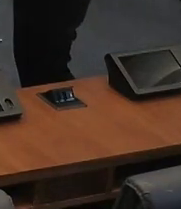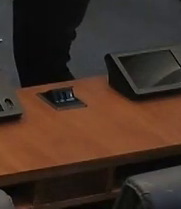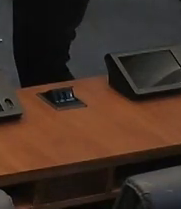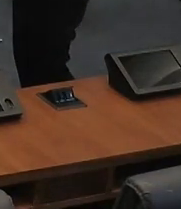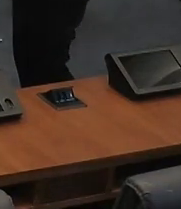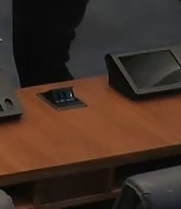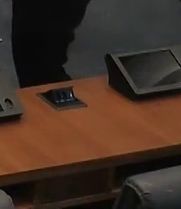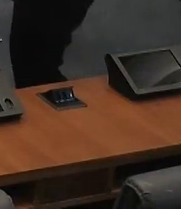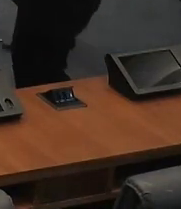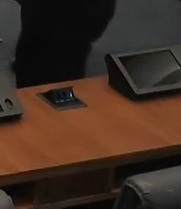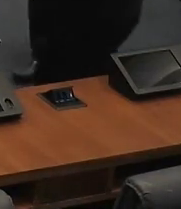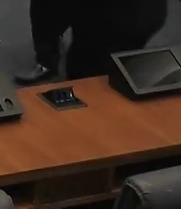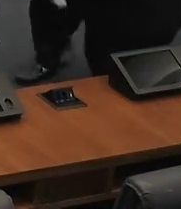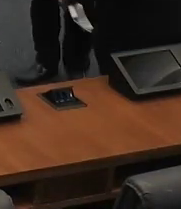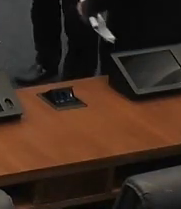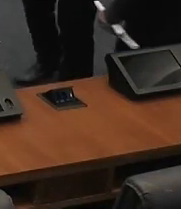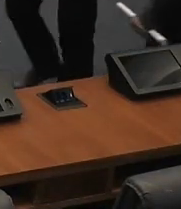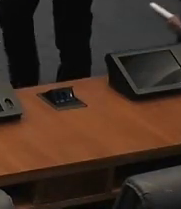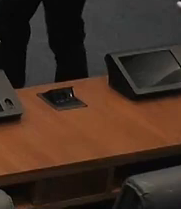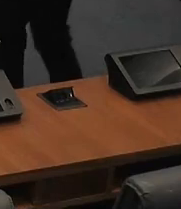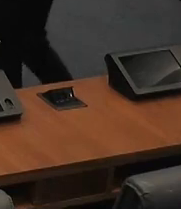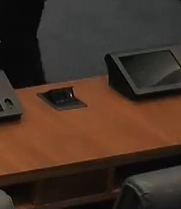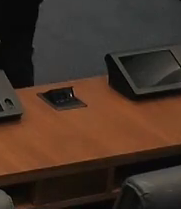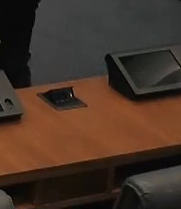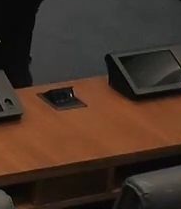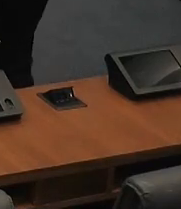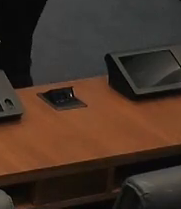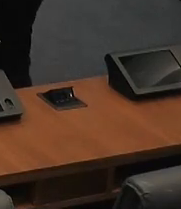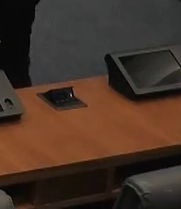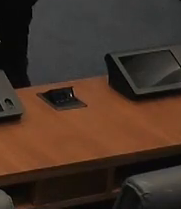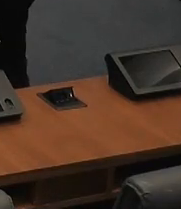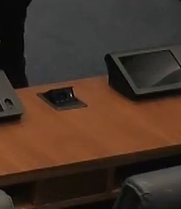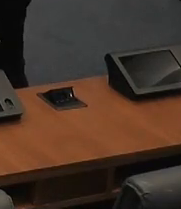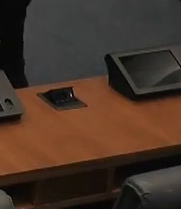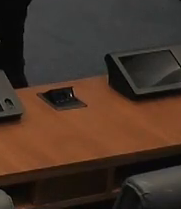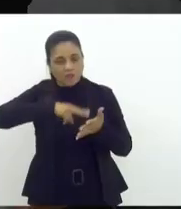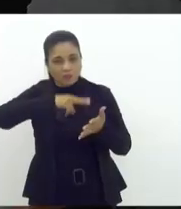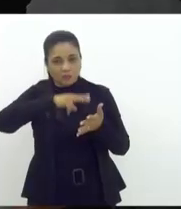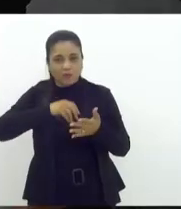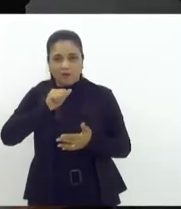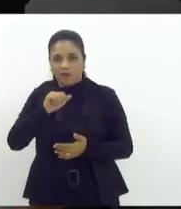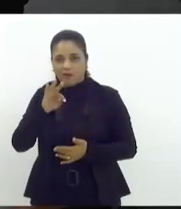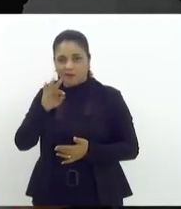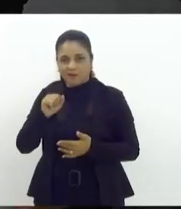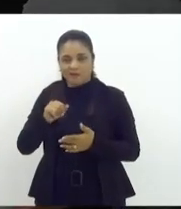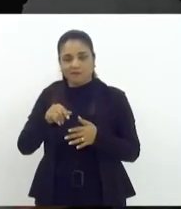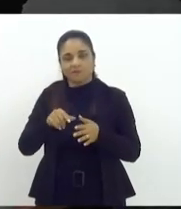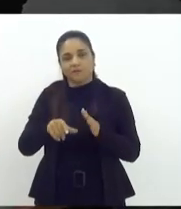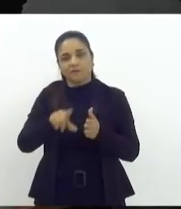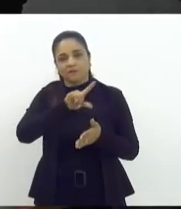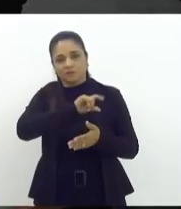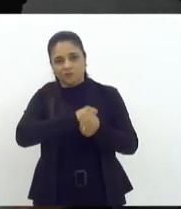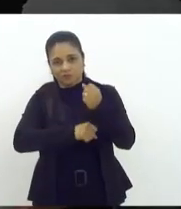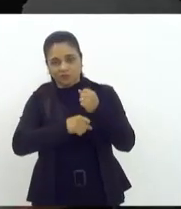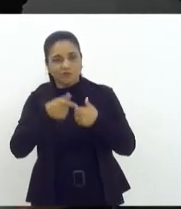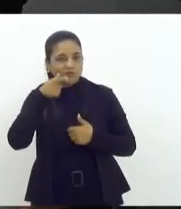a presidência convida o senhor Deputado Luiz Paulo para fazer a leitura da ata de exceção anterior